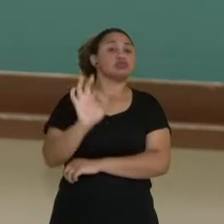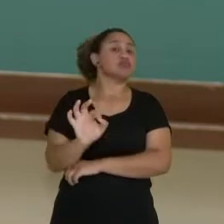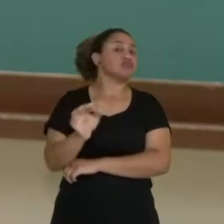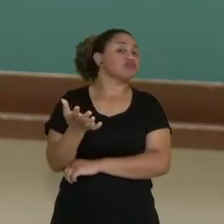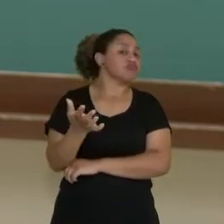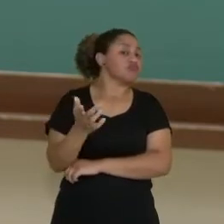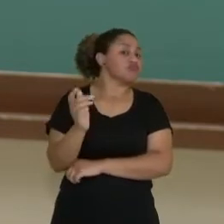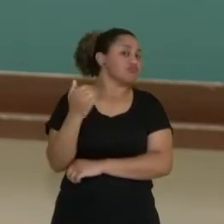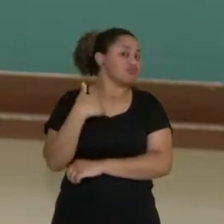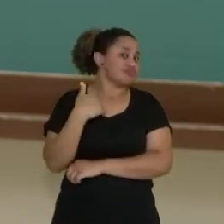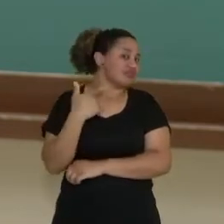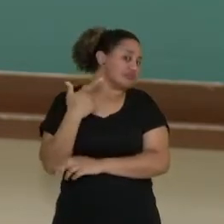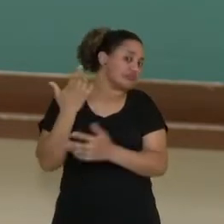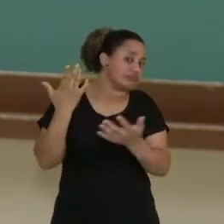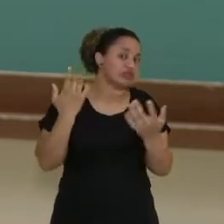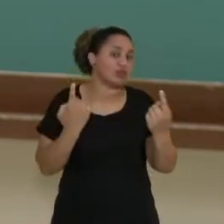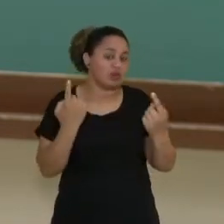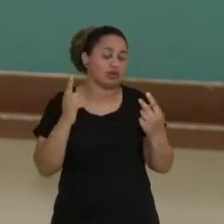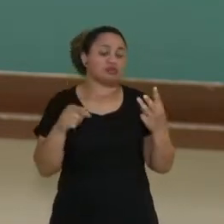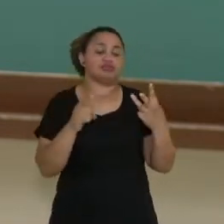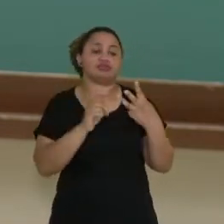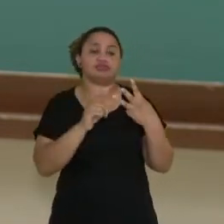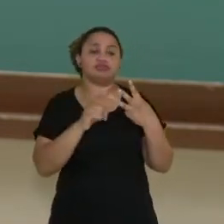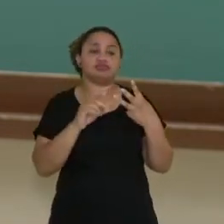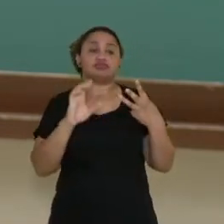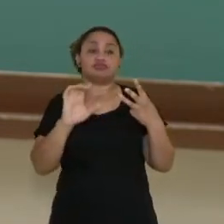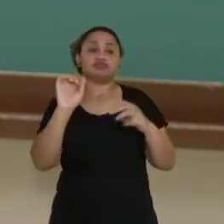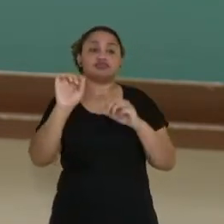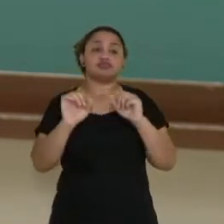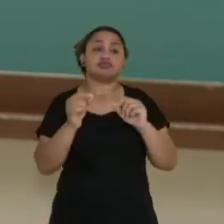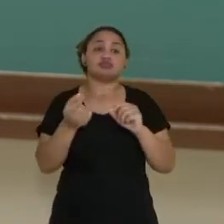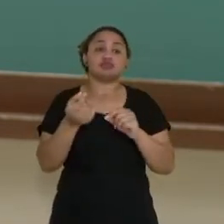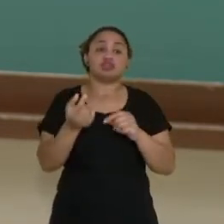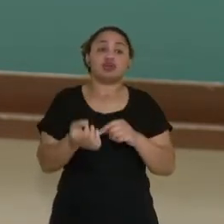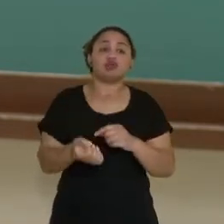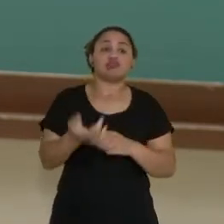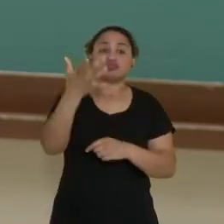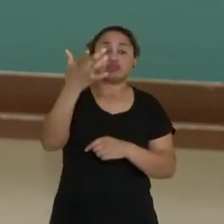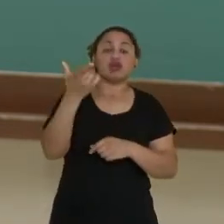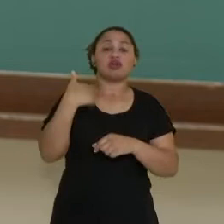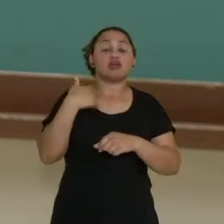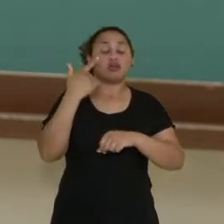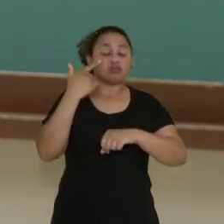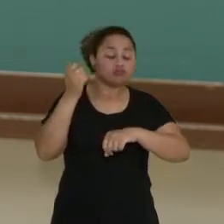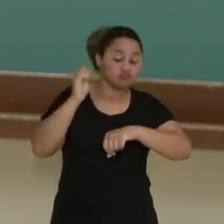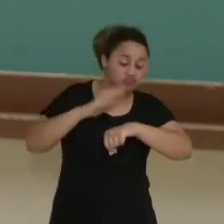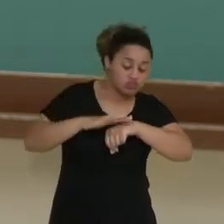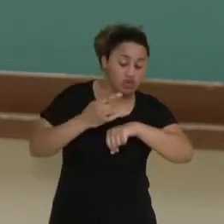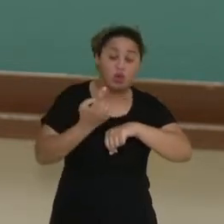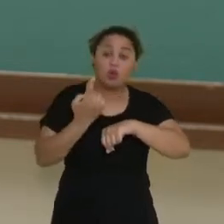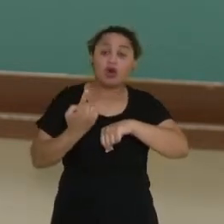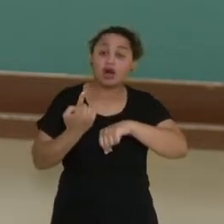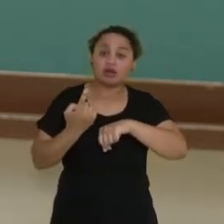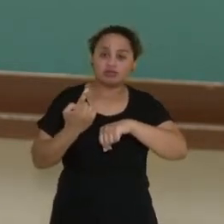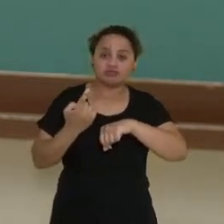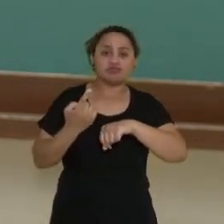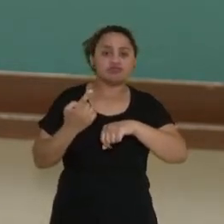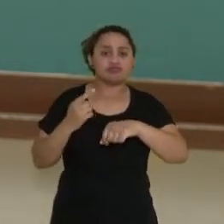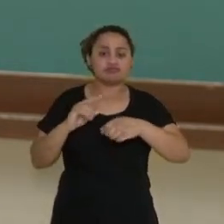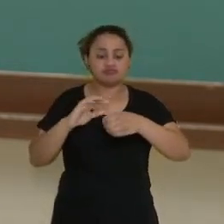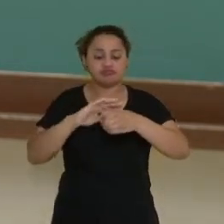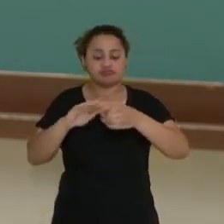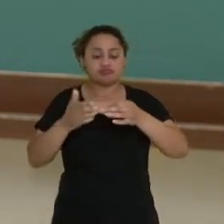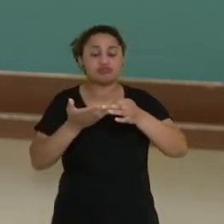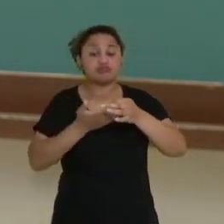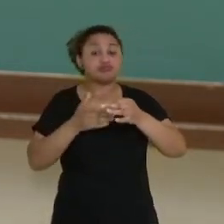que é aleatório ou não? E letra C, lançar uma moeda e verificar o resultado obtido. Então, vocês